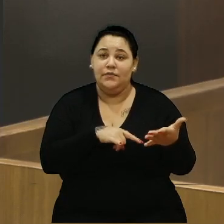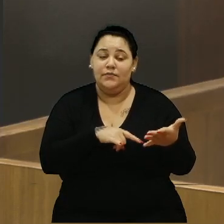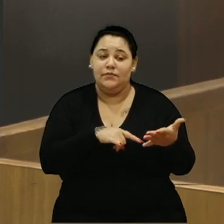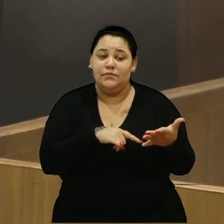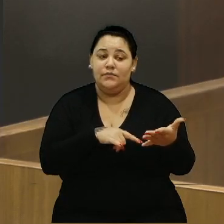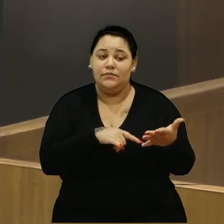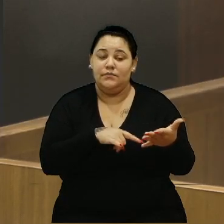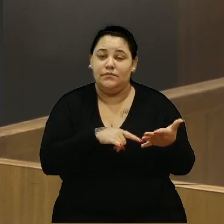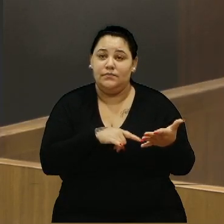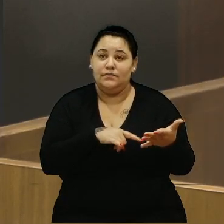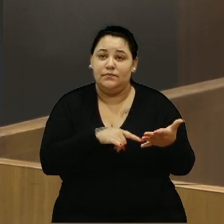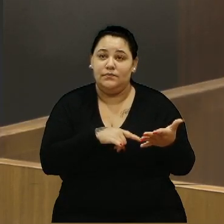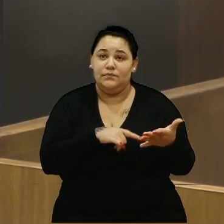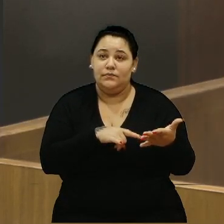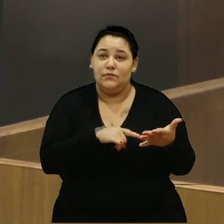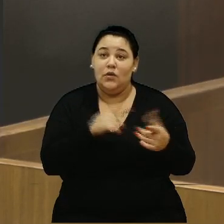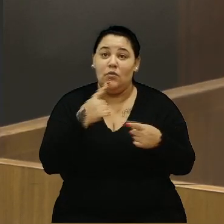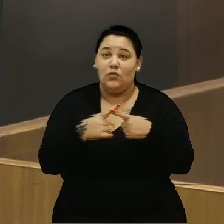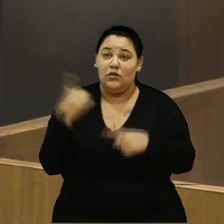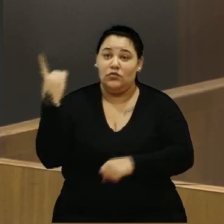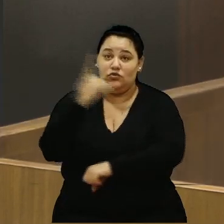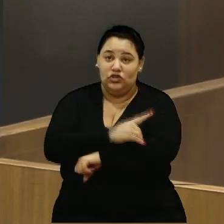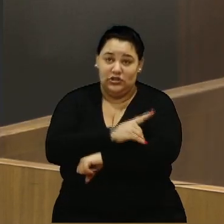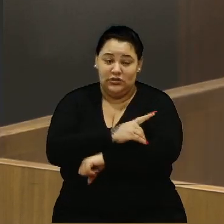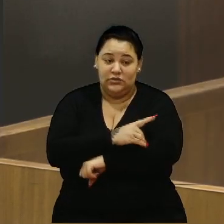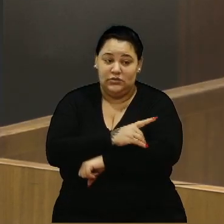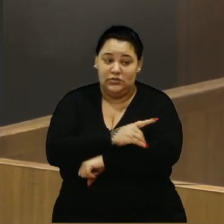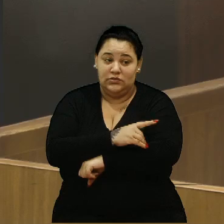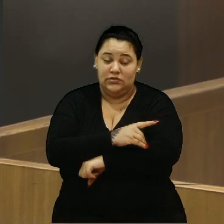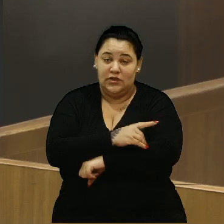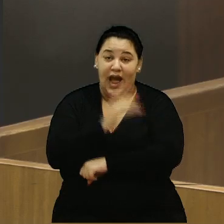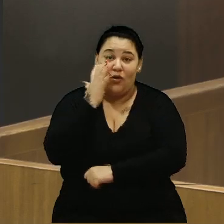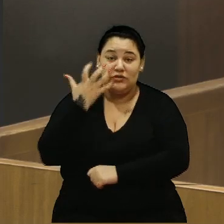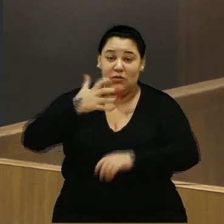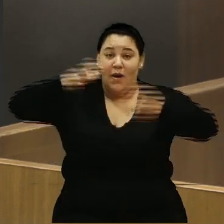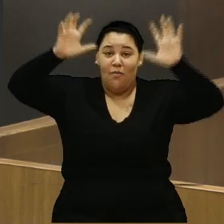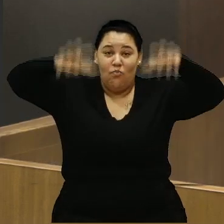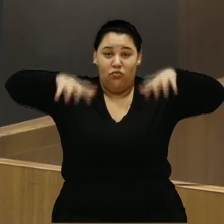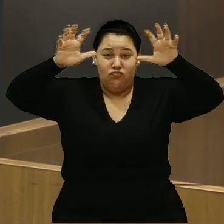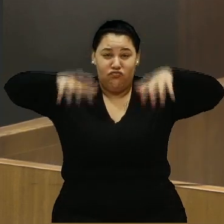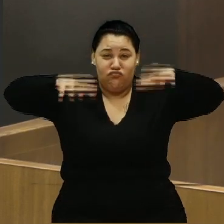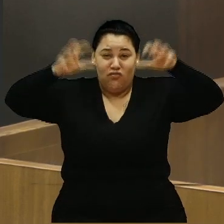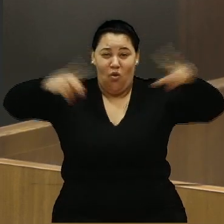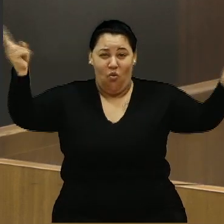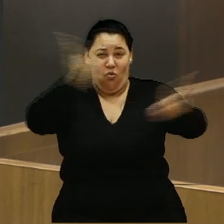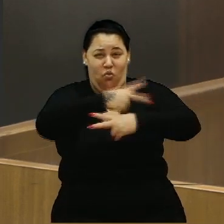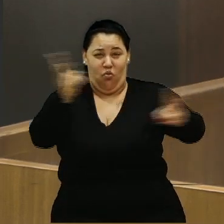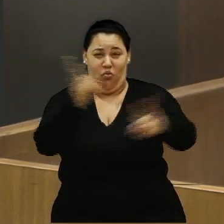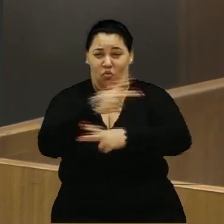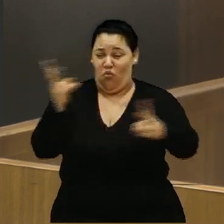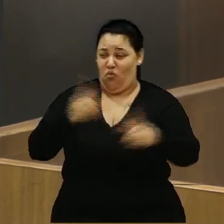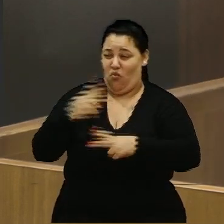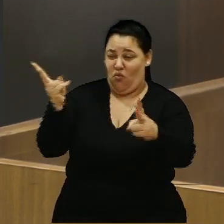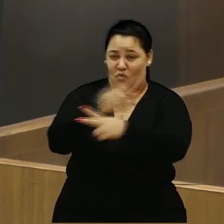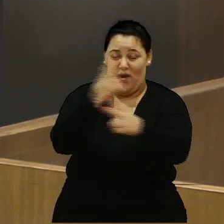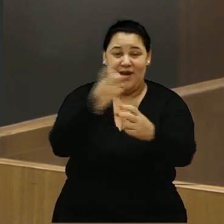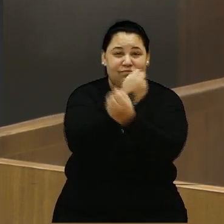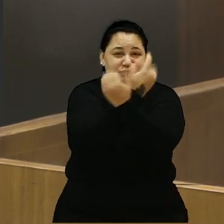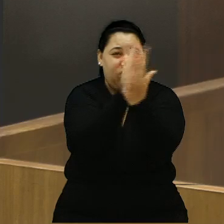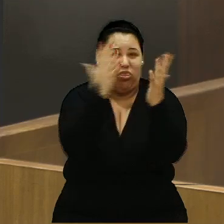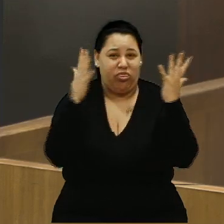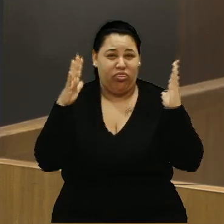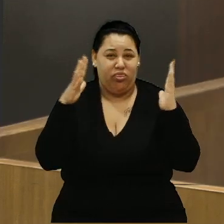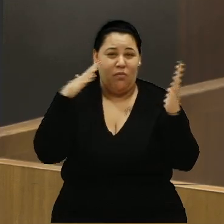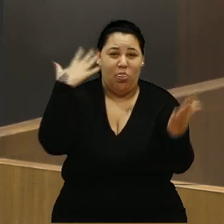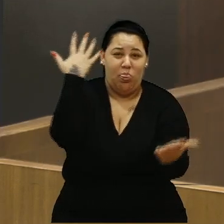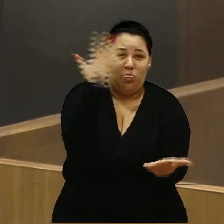vocês. Porque o dia que acontecer uma tempestade ou um vendaval e uma dessas árvores vier